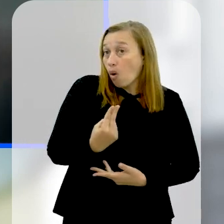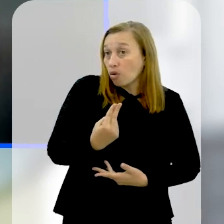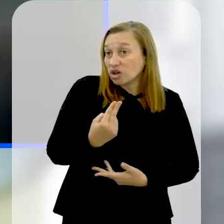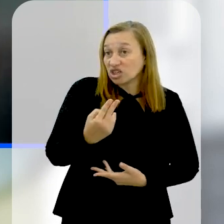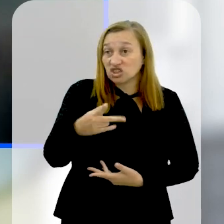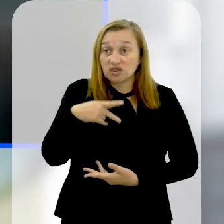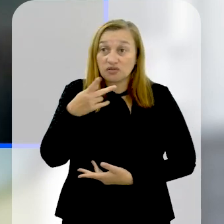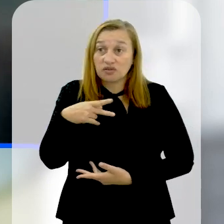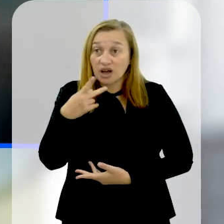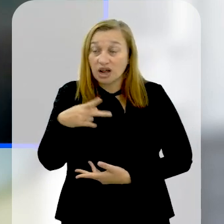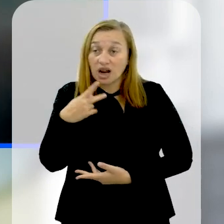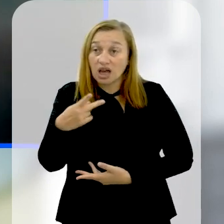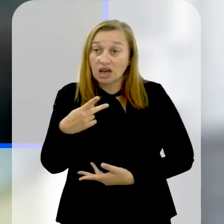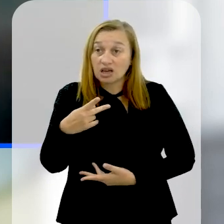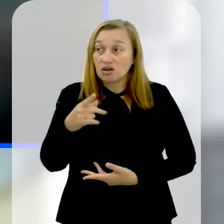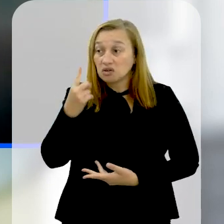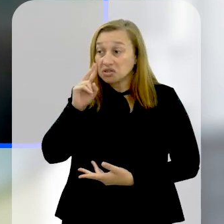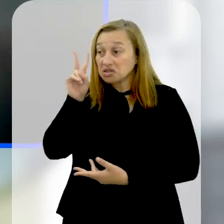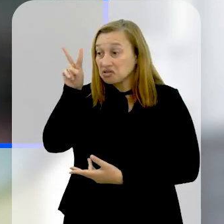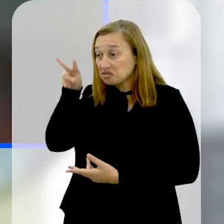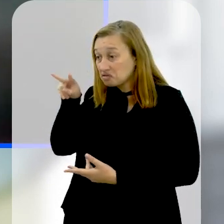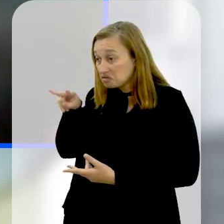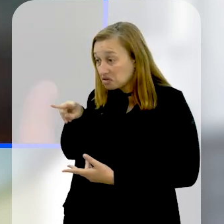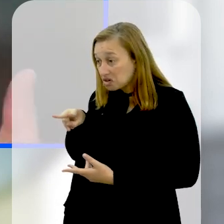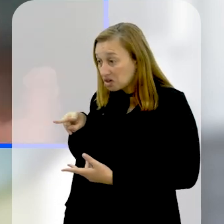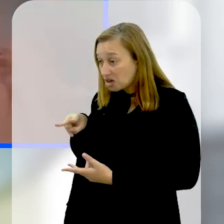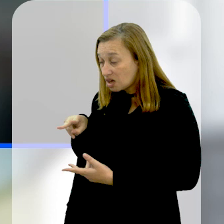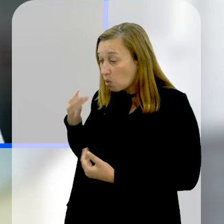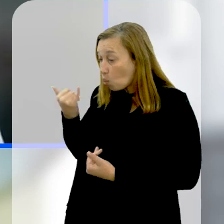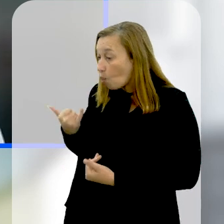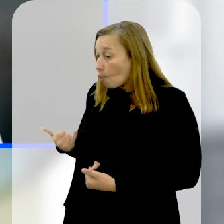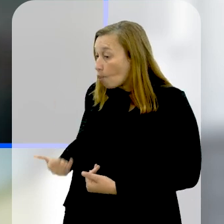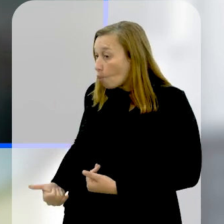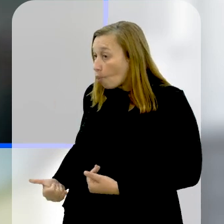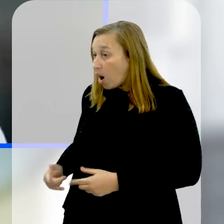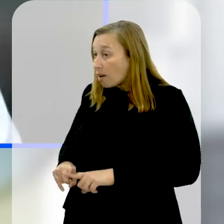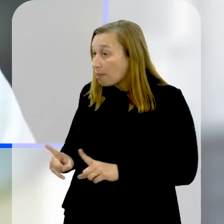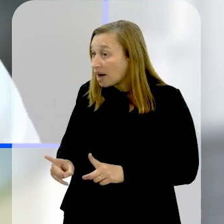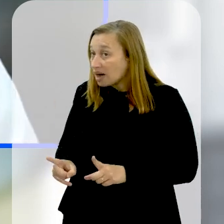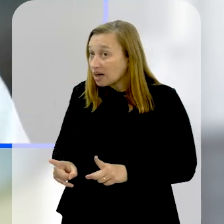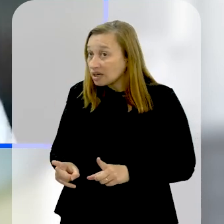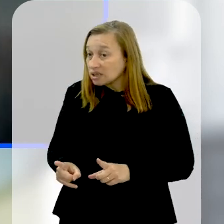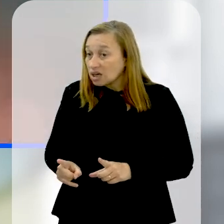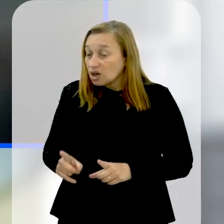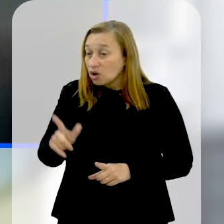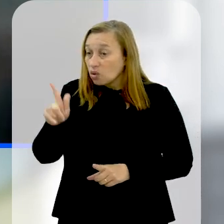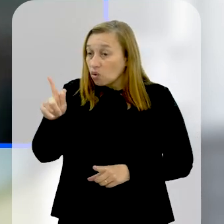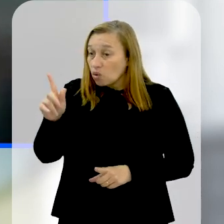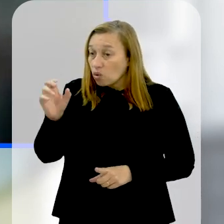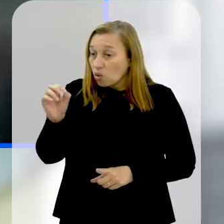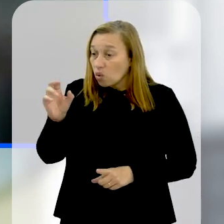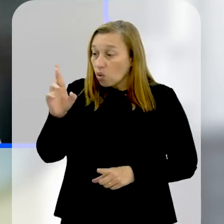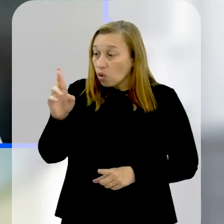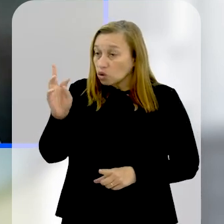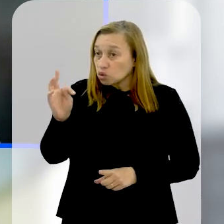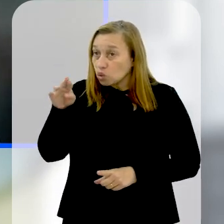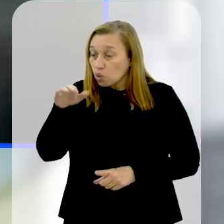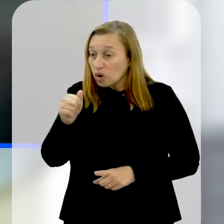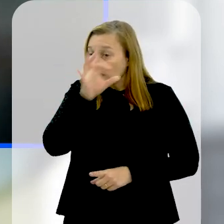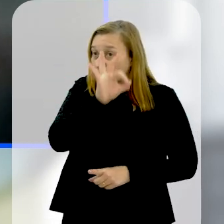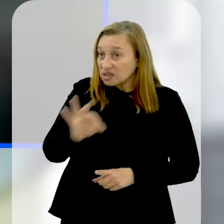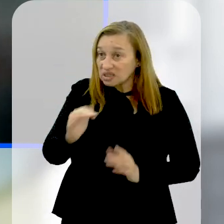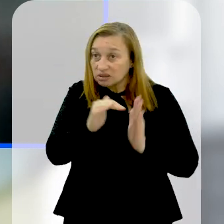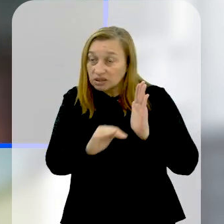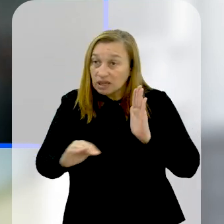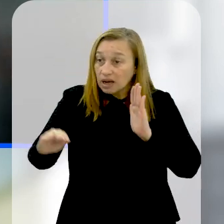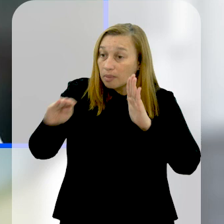ou que são o que a gente, né, chama de aquela pessoa que você olha, que visualmente ela é magra, mas ela tem um percentual de gordura elevado, que